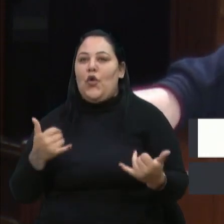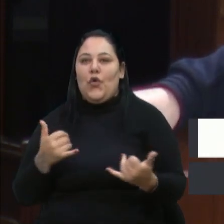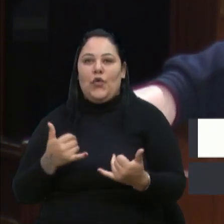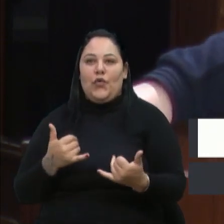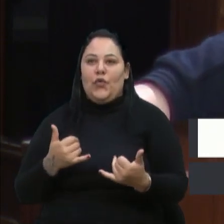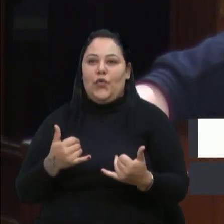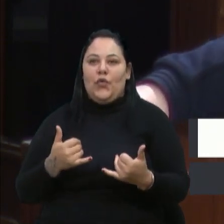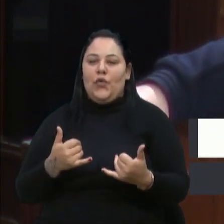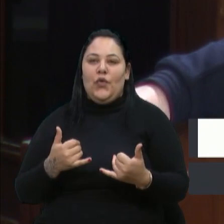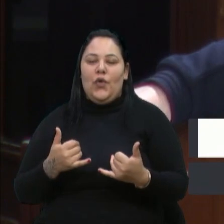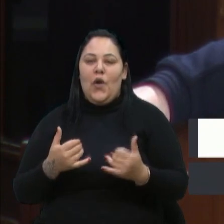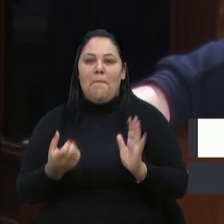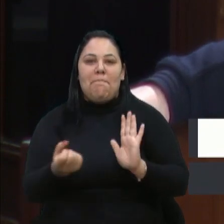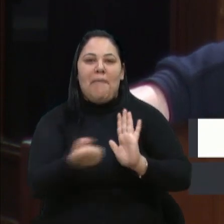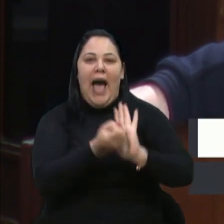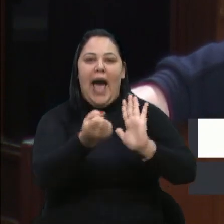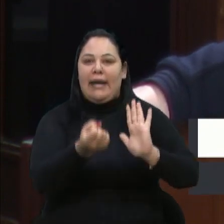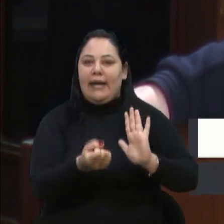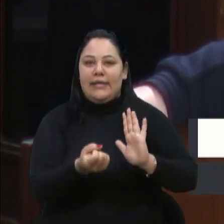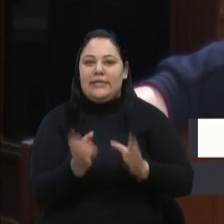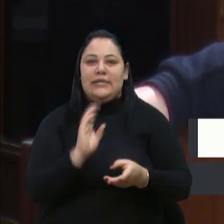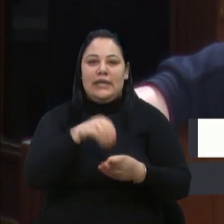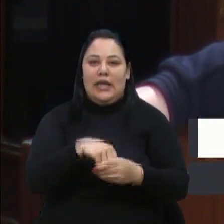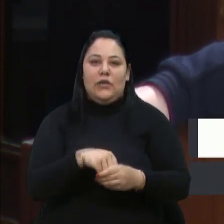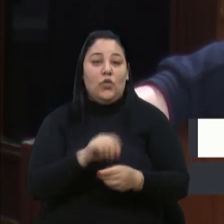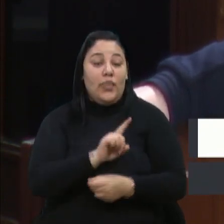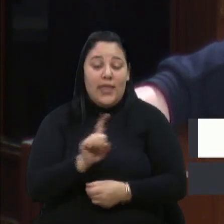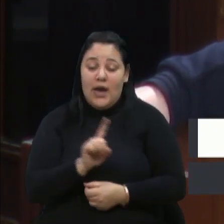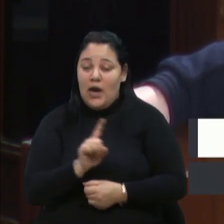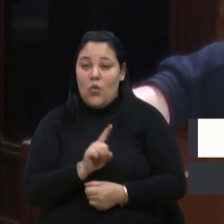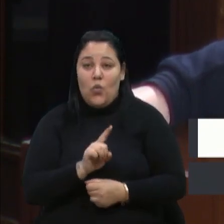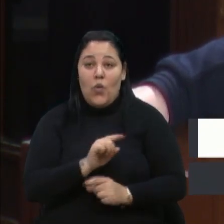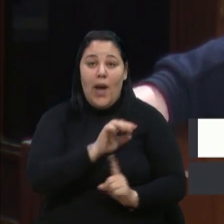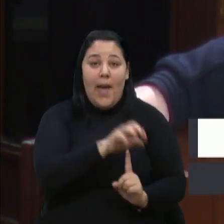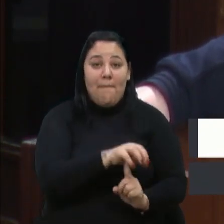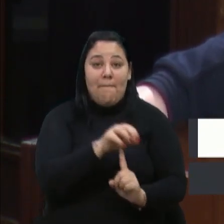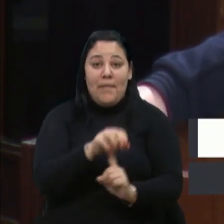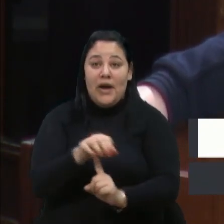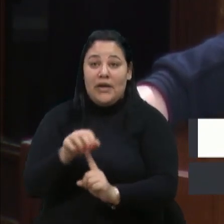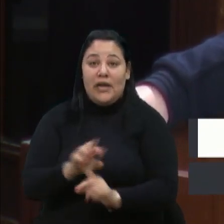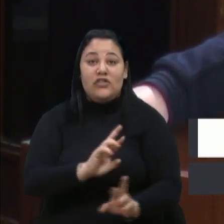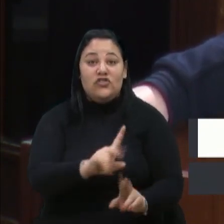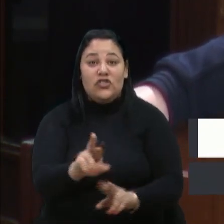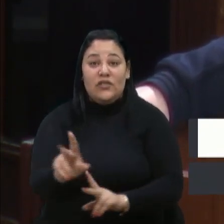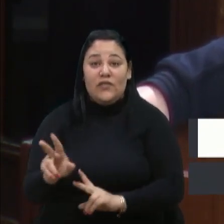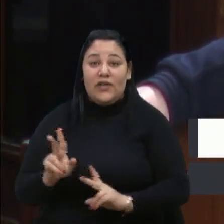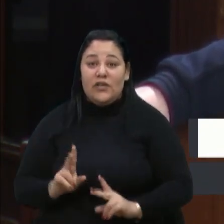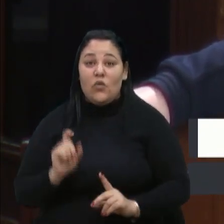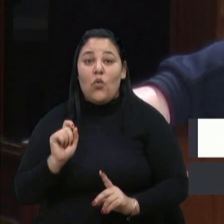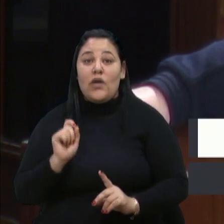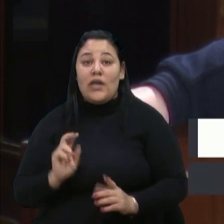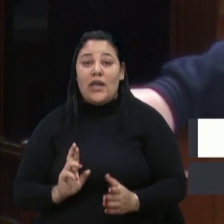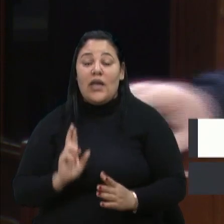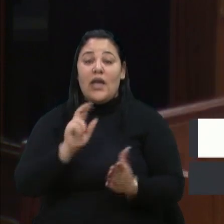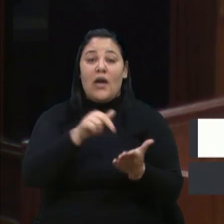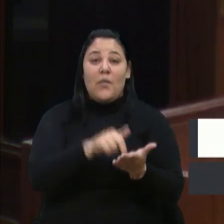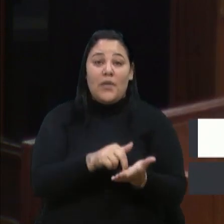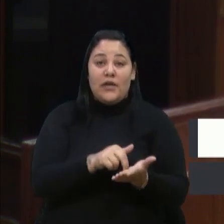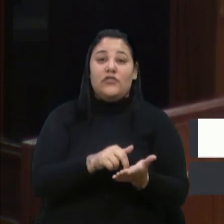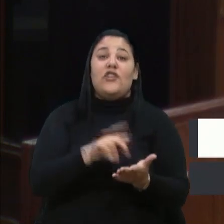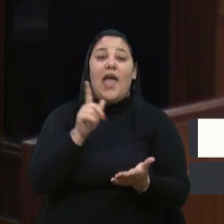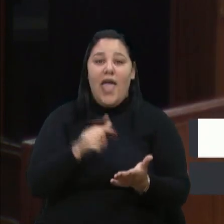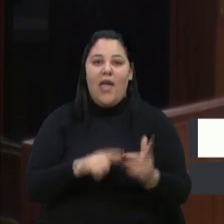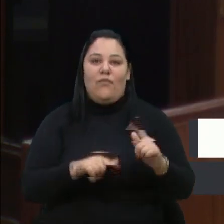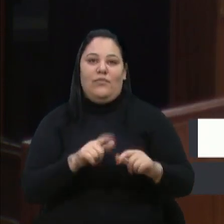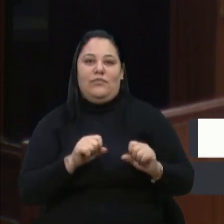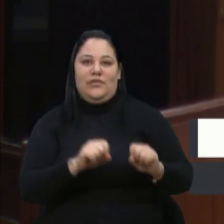alimentos, franquias de lojas, né? Serão bancas oriundas do que realmente é o mercado público. Então, nós